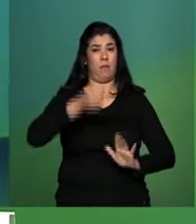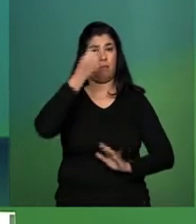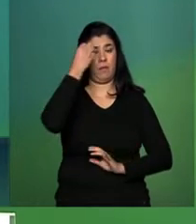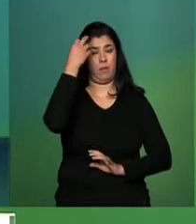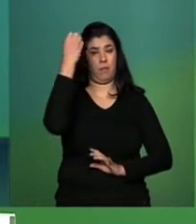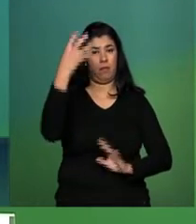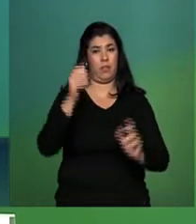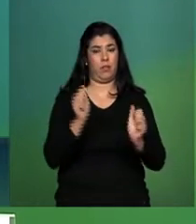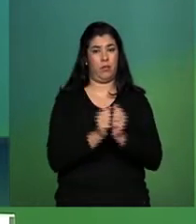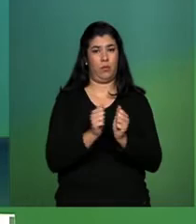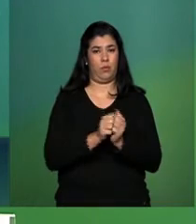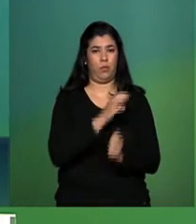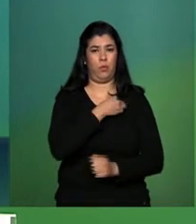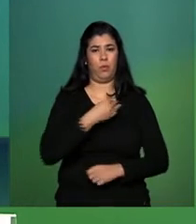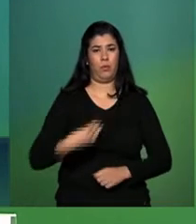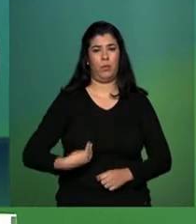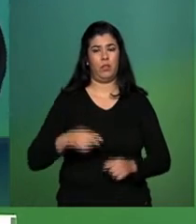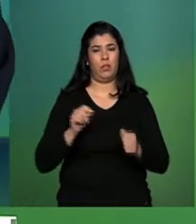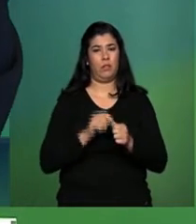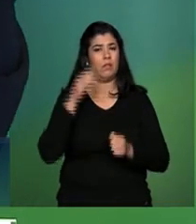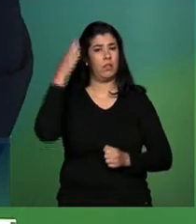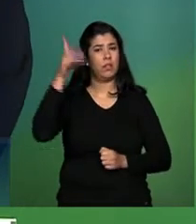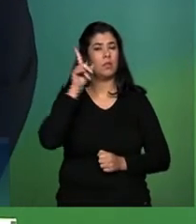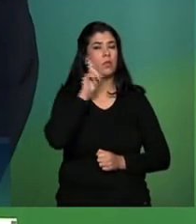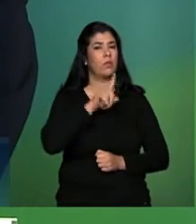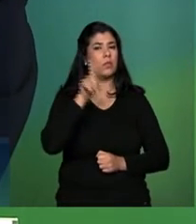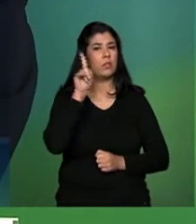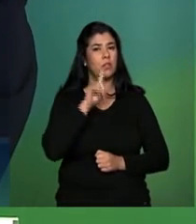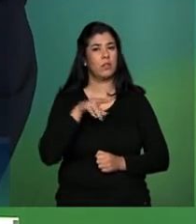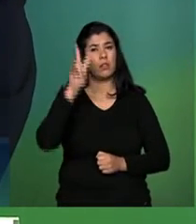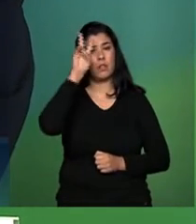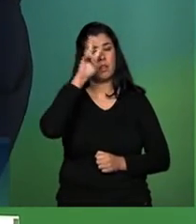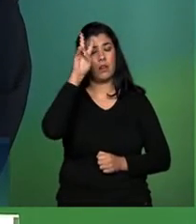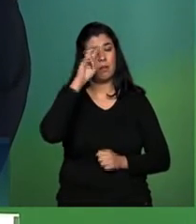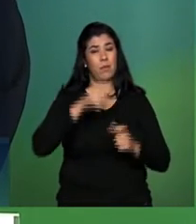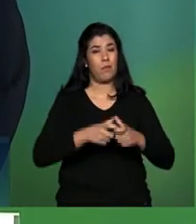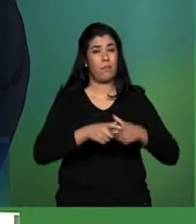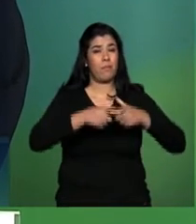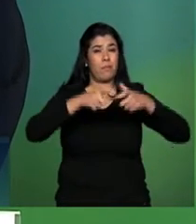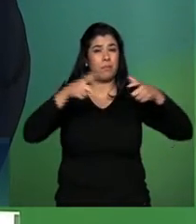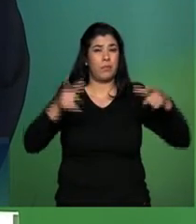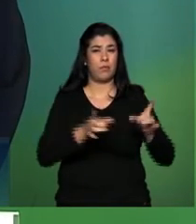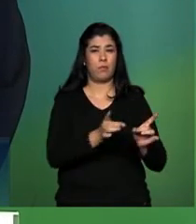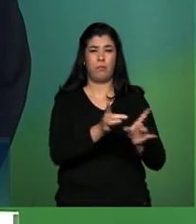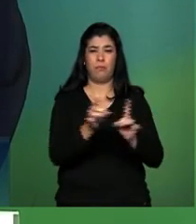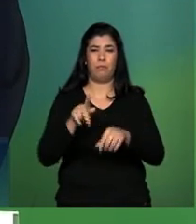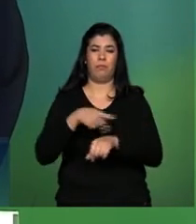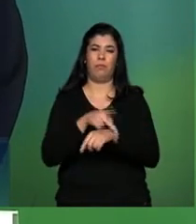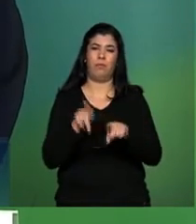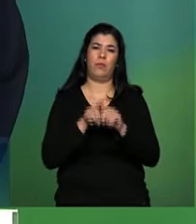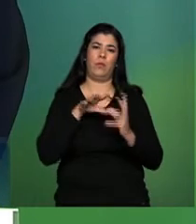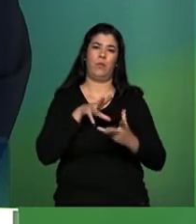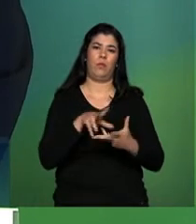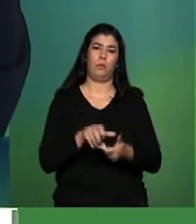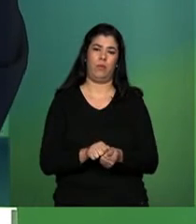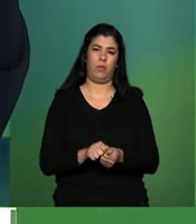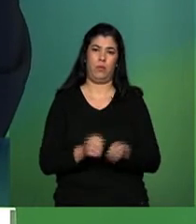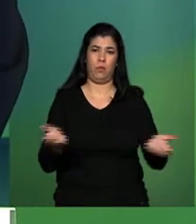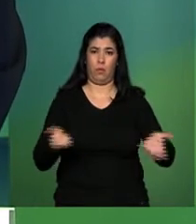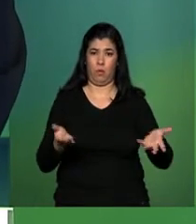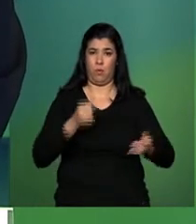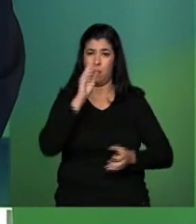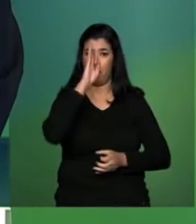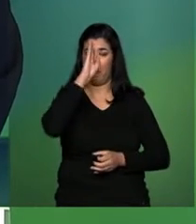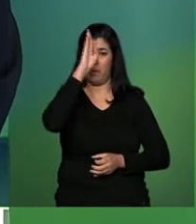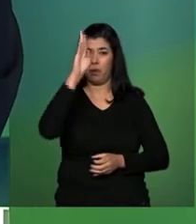como ministro foi aos Estados Unidos, por reconhecer que esse é o maior mercado do mundo. Por exemplo, hoje ele é o